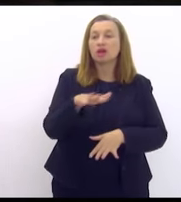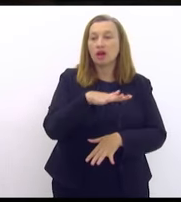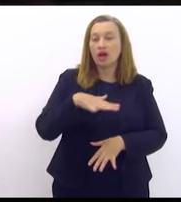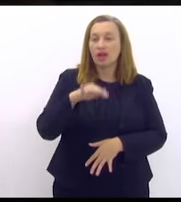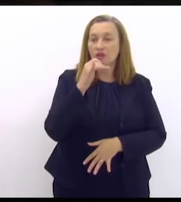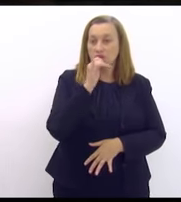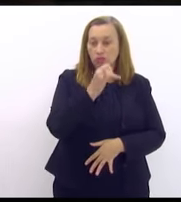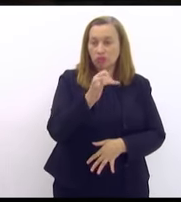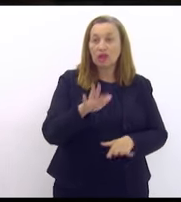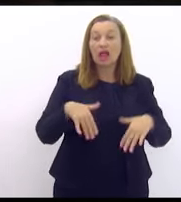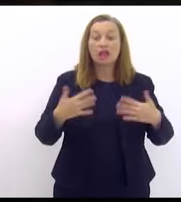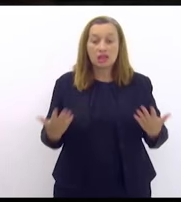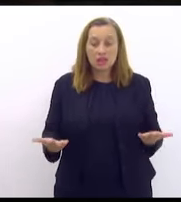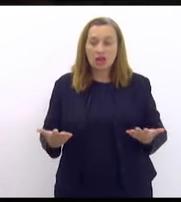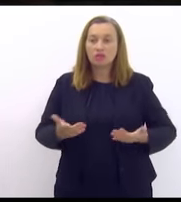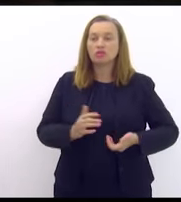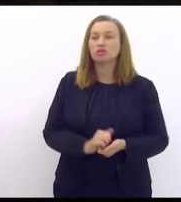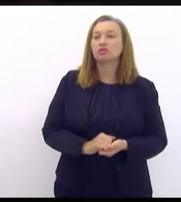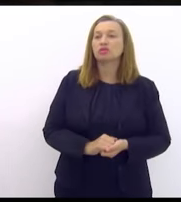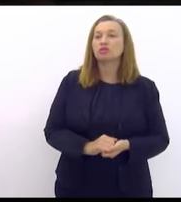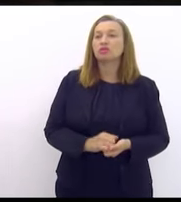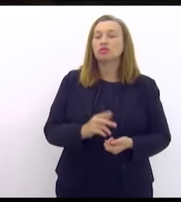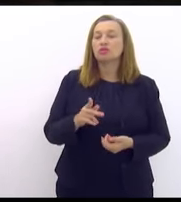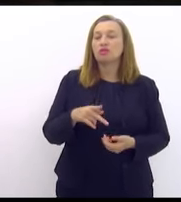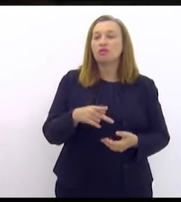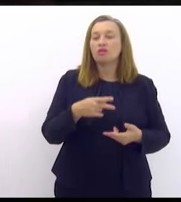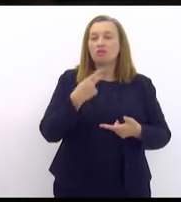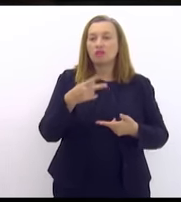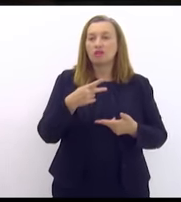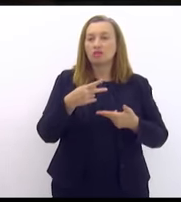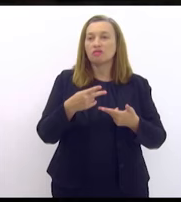fluminense. Então, estou dando aqui uma série de razões